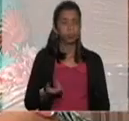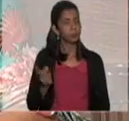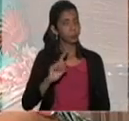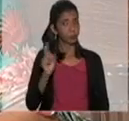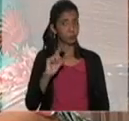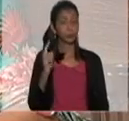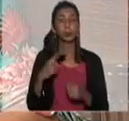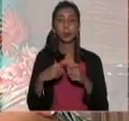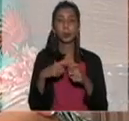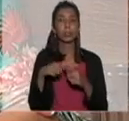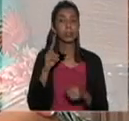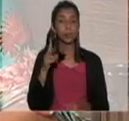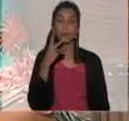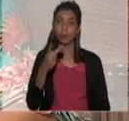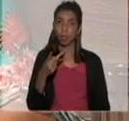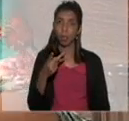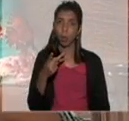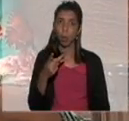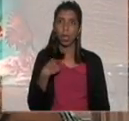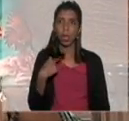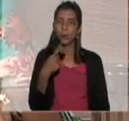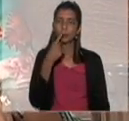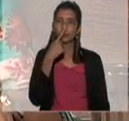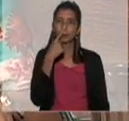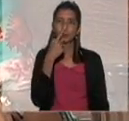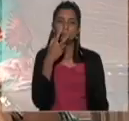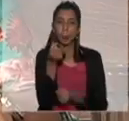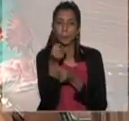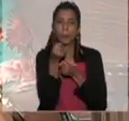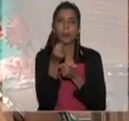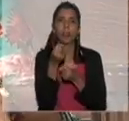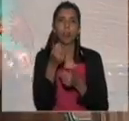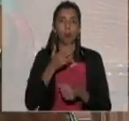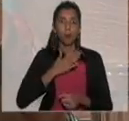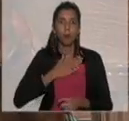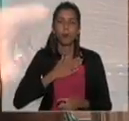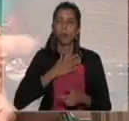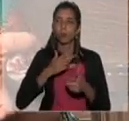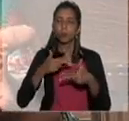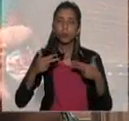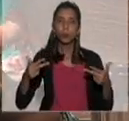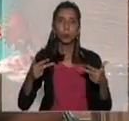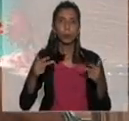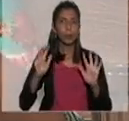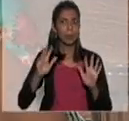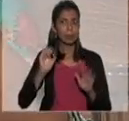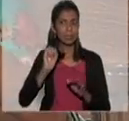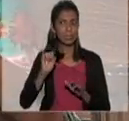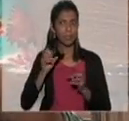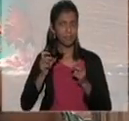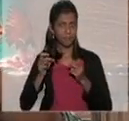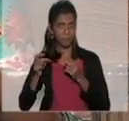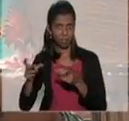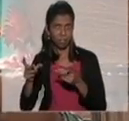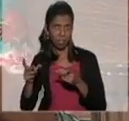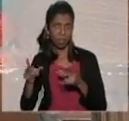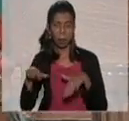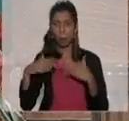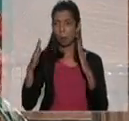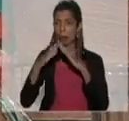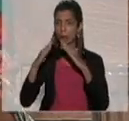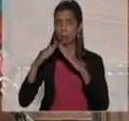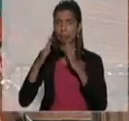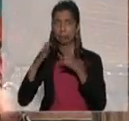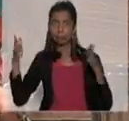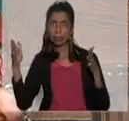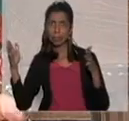Não não porque eu eu eu eu sempre digo assim eu não sou apegada quer dizer eu gosto das coisas mas se tiver que vender se tiver que sair